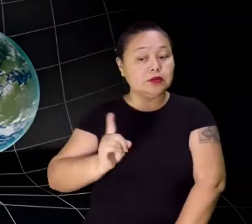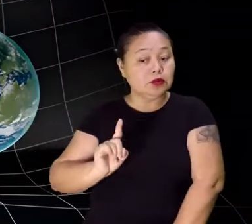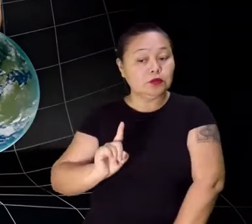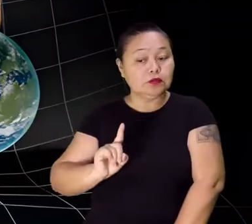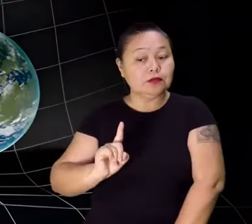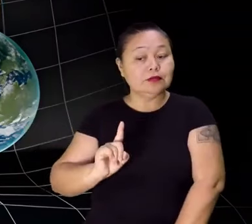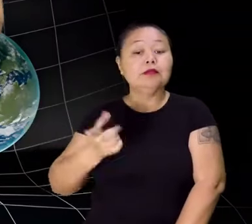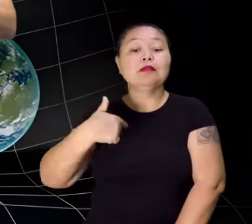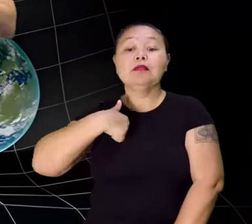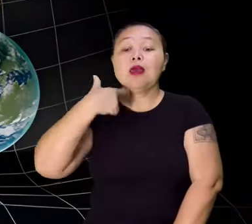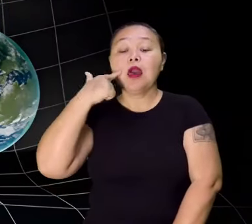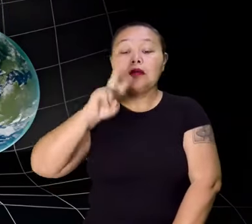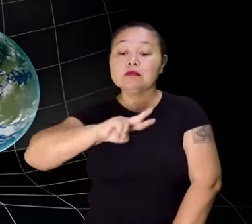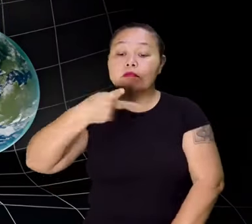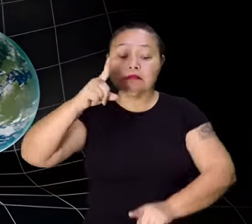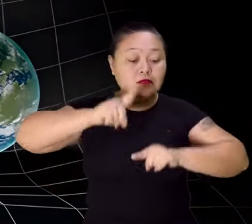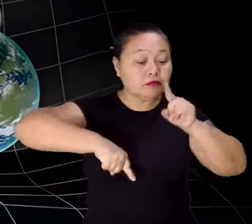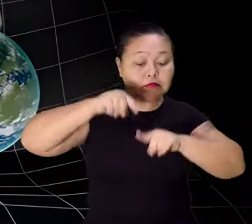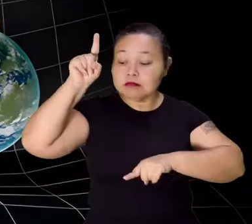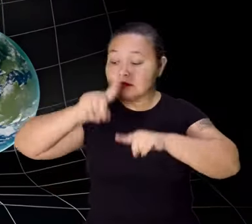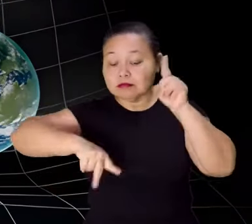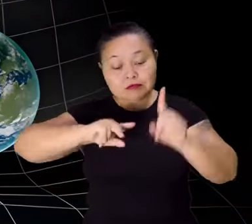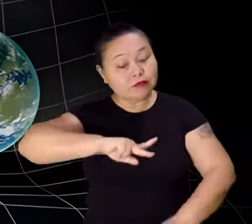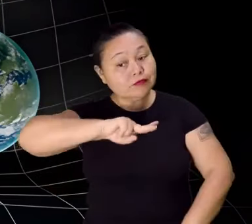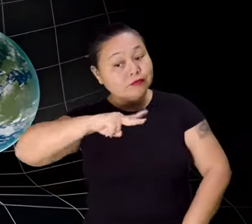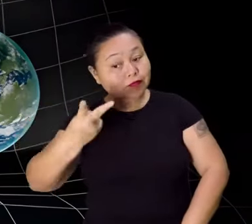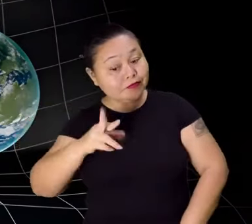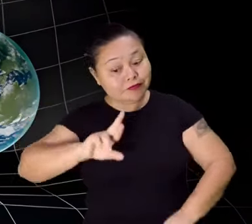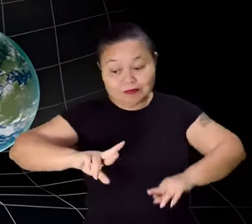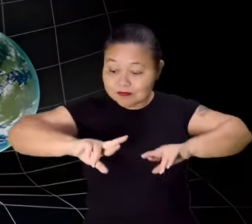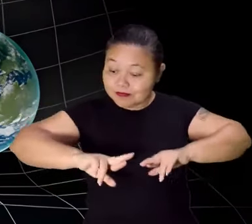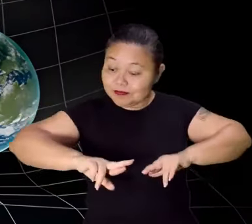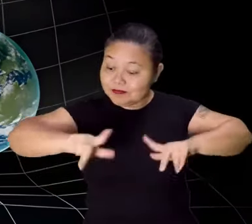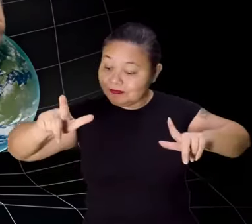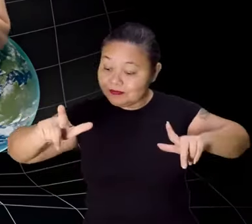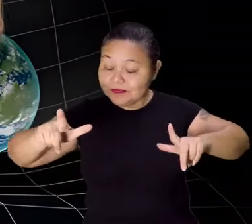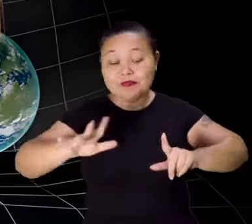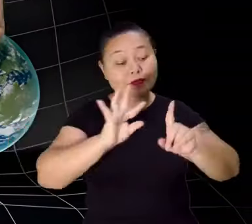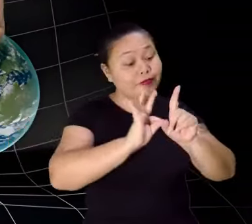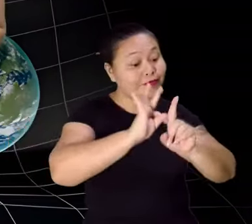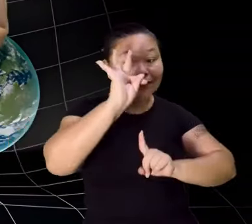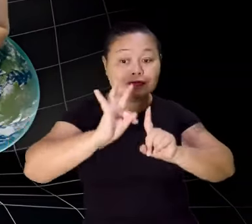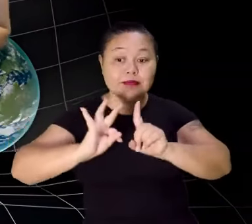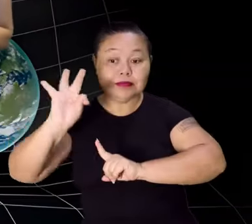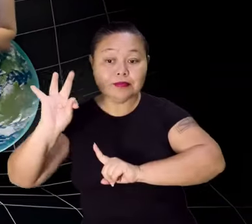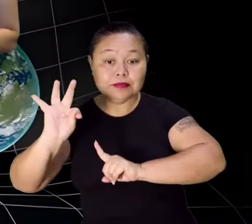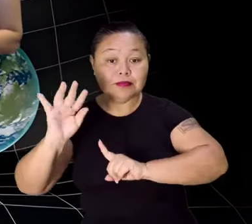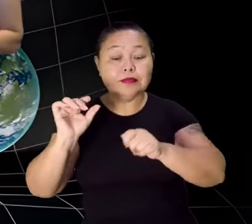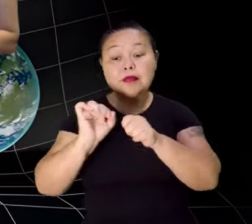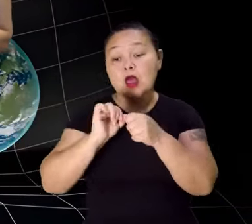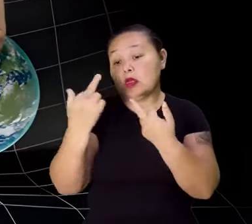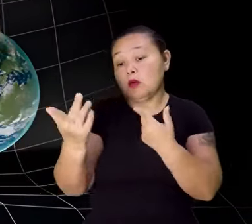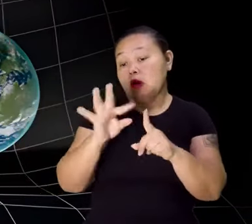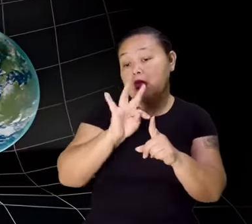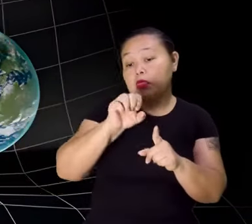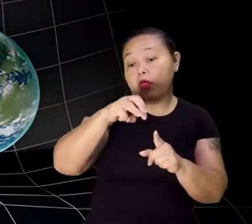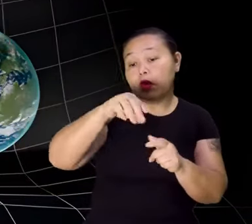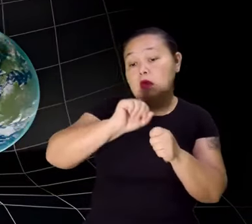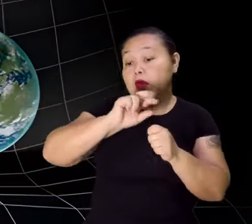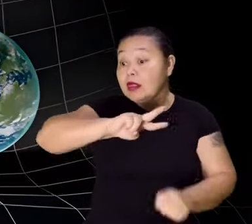a gente sabe que a transferência disso é justamente devido à diferença de temperatura. Então não pode ser energia térmica, está